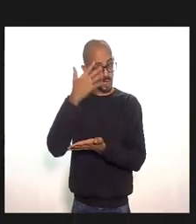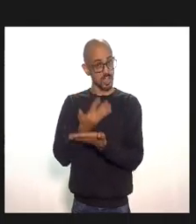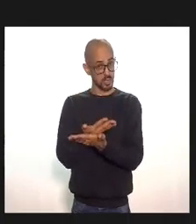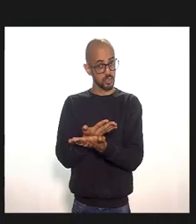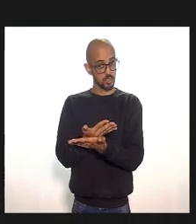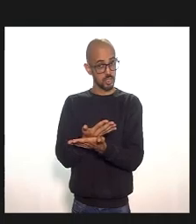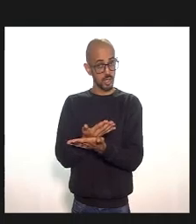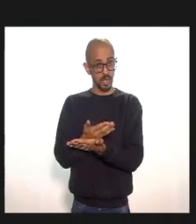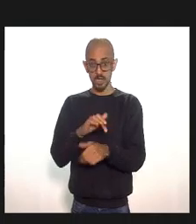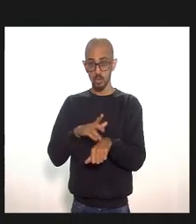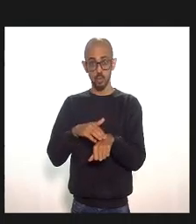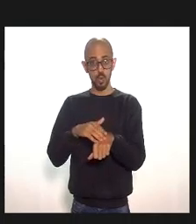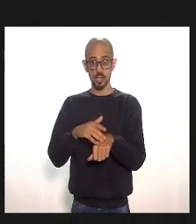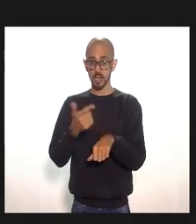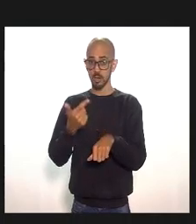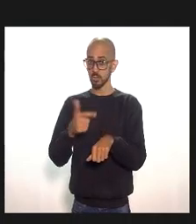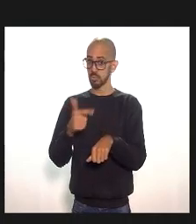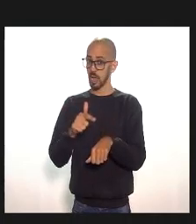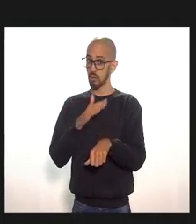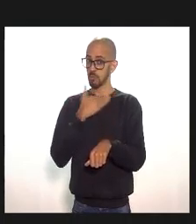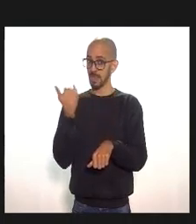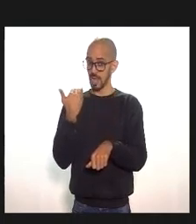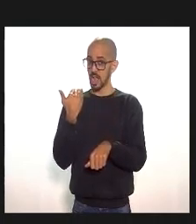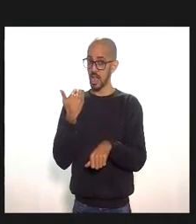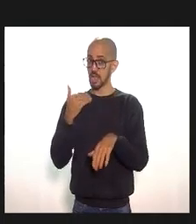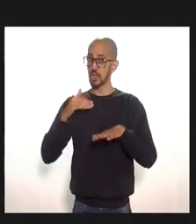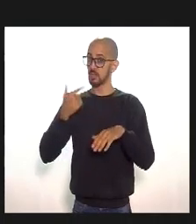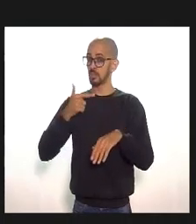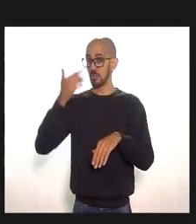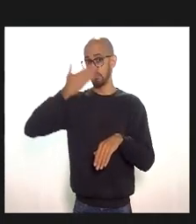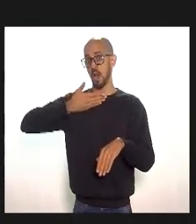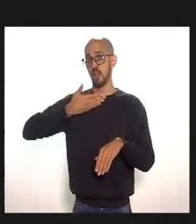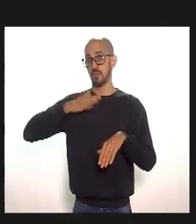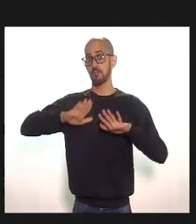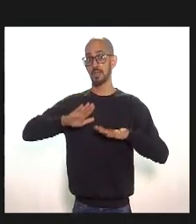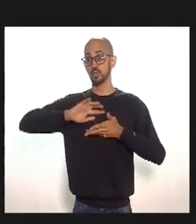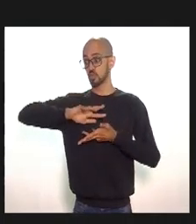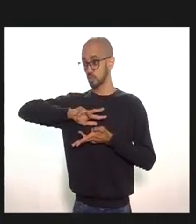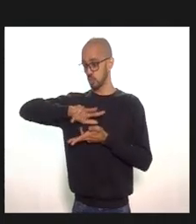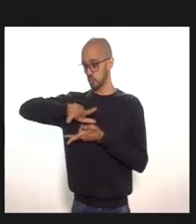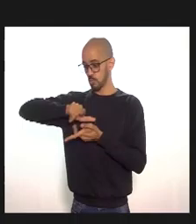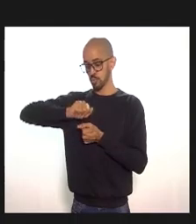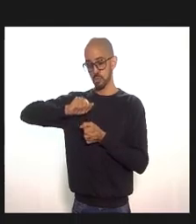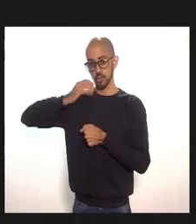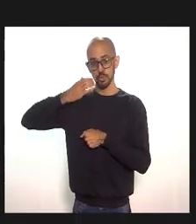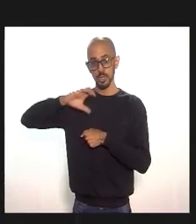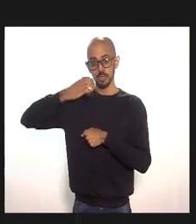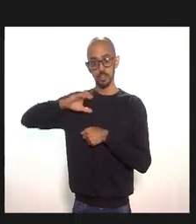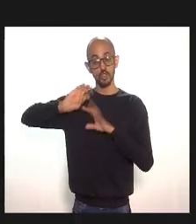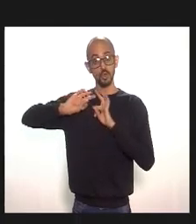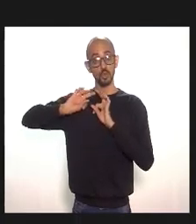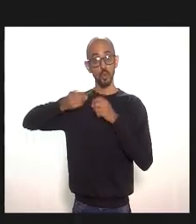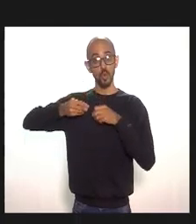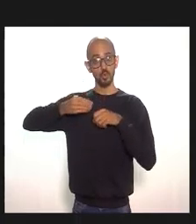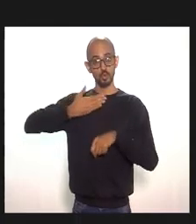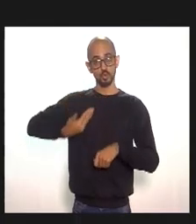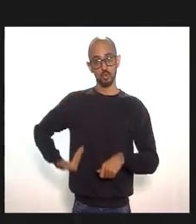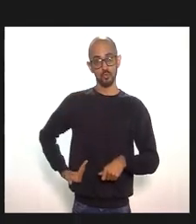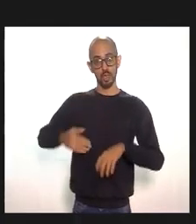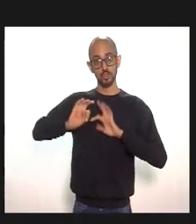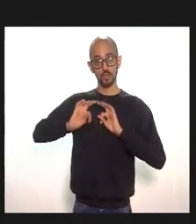não morre, de que não há comprovação científica. Mas no mundo inteiro, todos os cientistas, todos os governos de todos os espectros